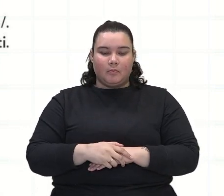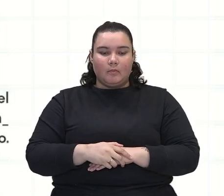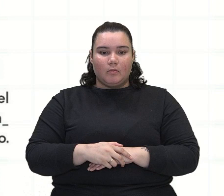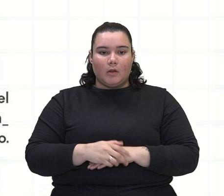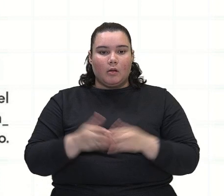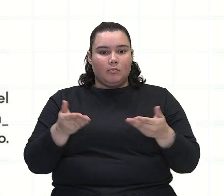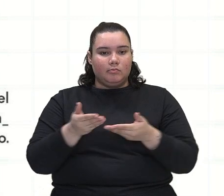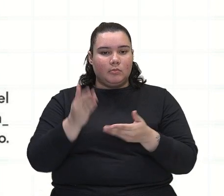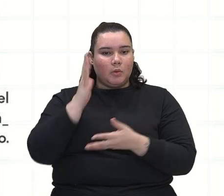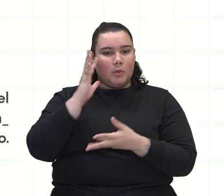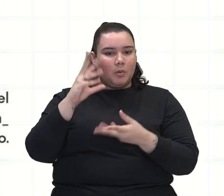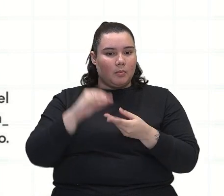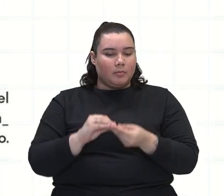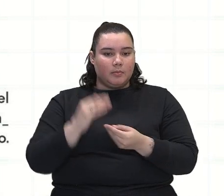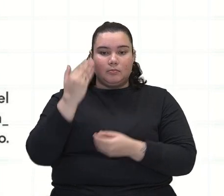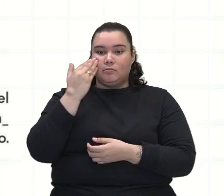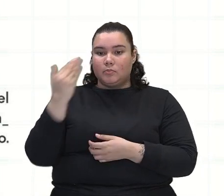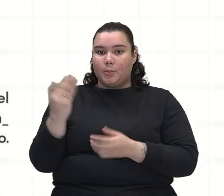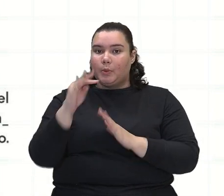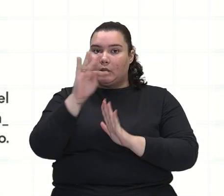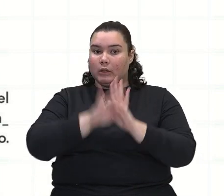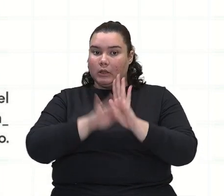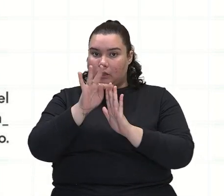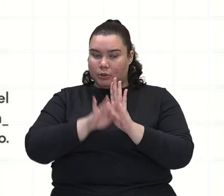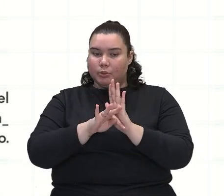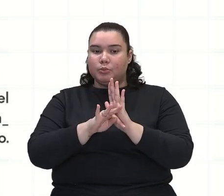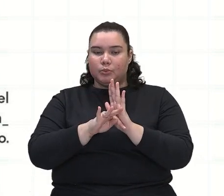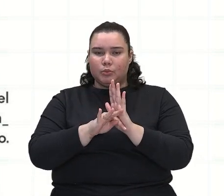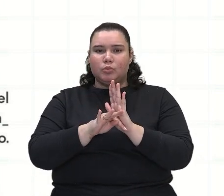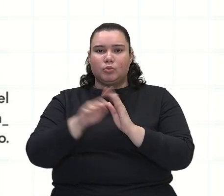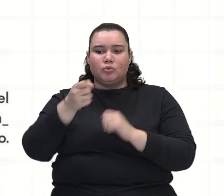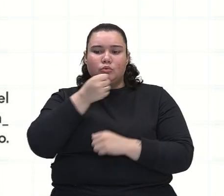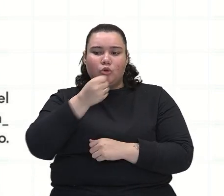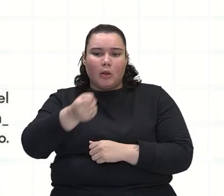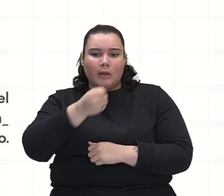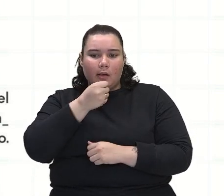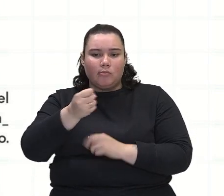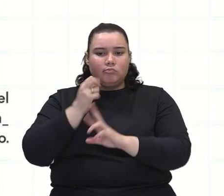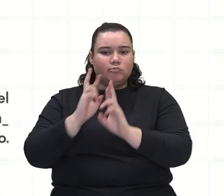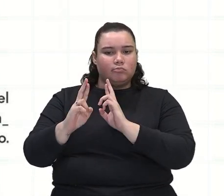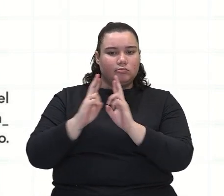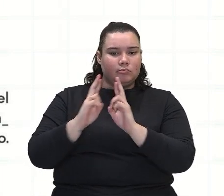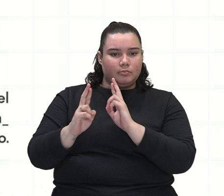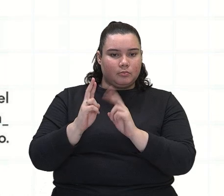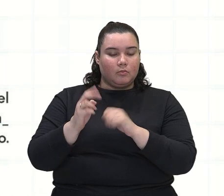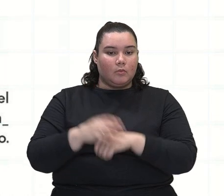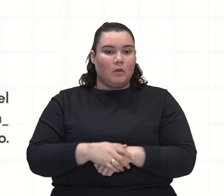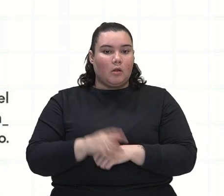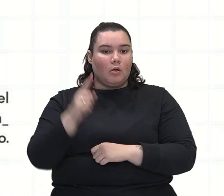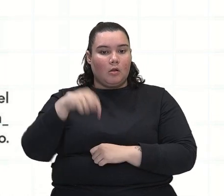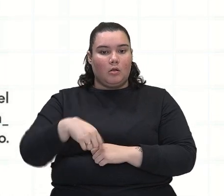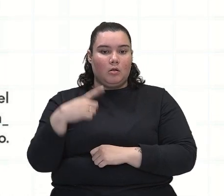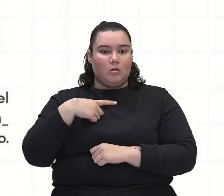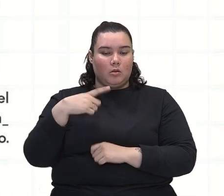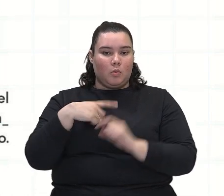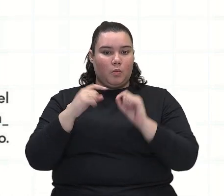então, entender um pouco mais do texto jornalístico, né? O texto jornalístico ele pode ser